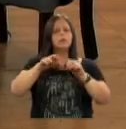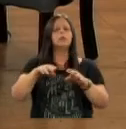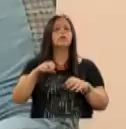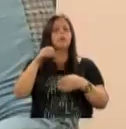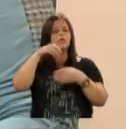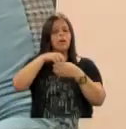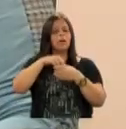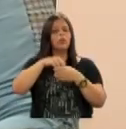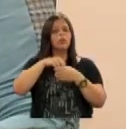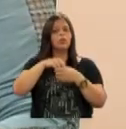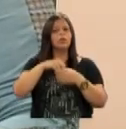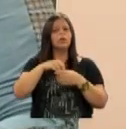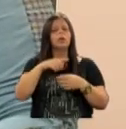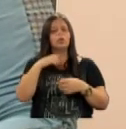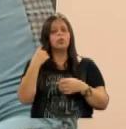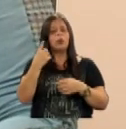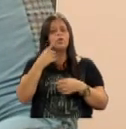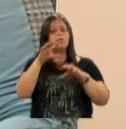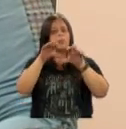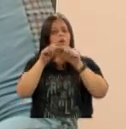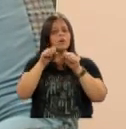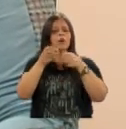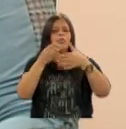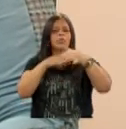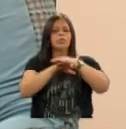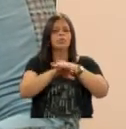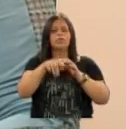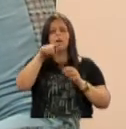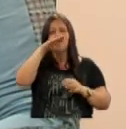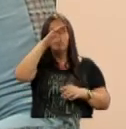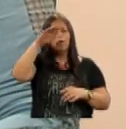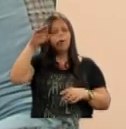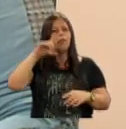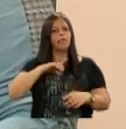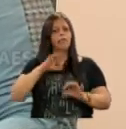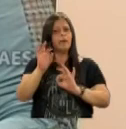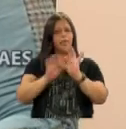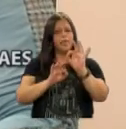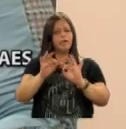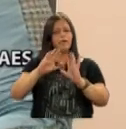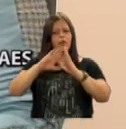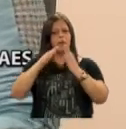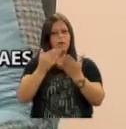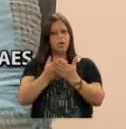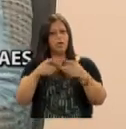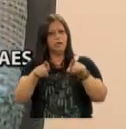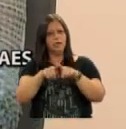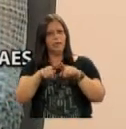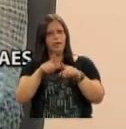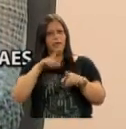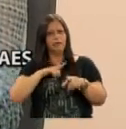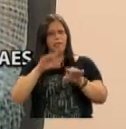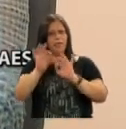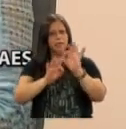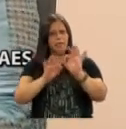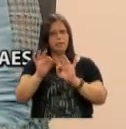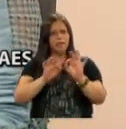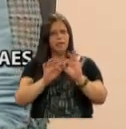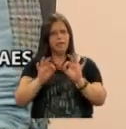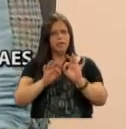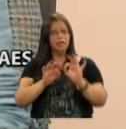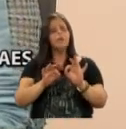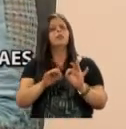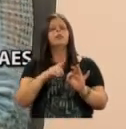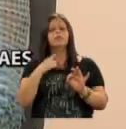educação nós estamos vendo hoje que nós buscamos a inclusão é aquele aluno que está preparado e que a escola também está preparada para